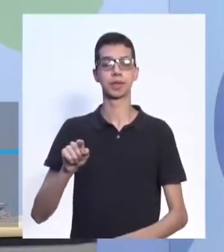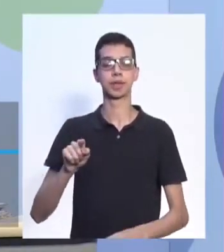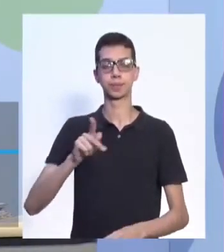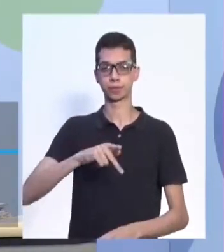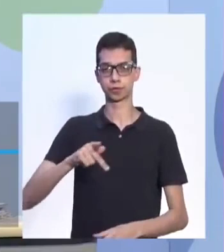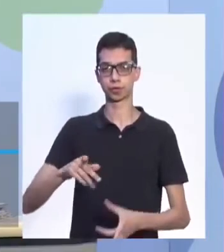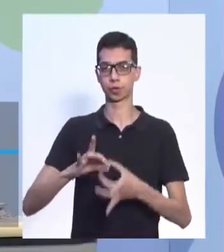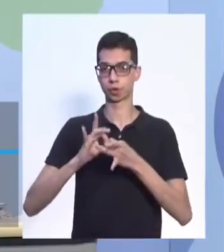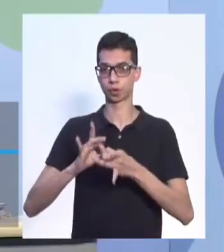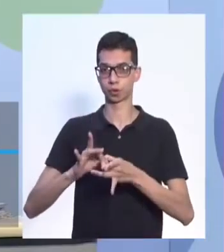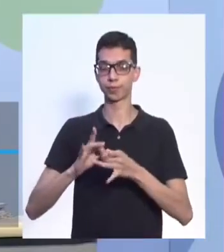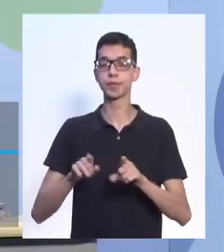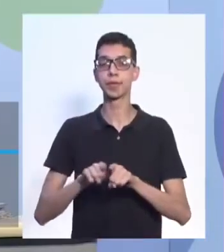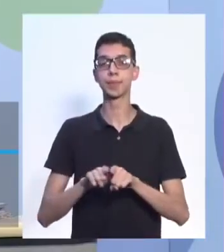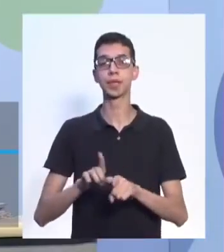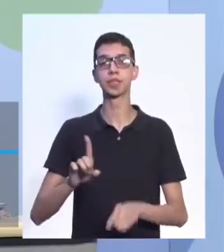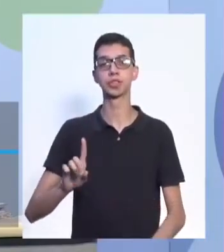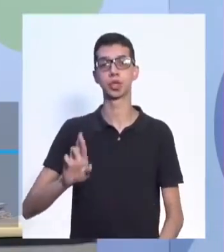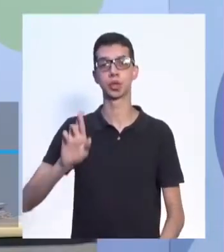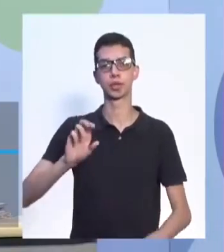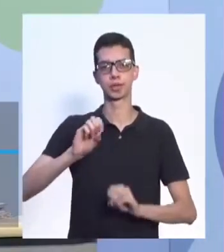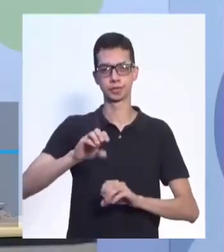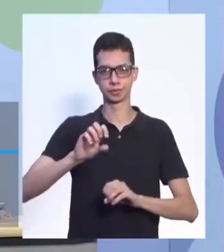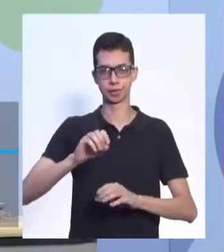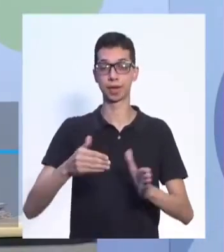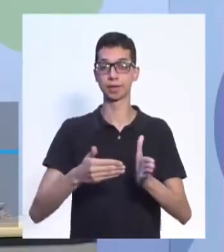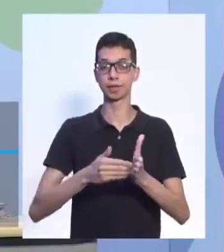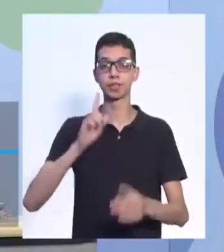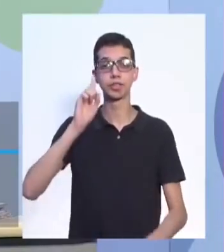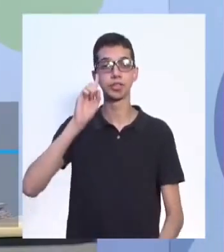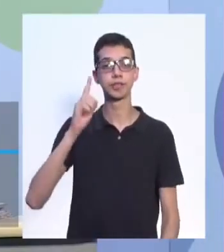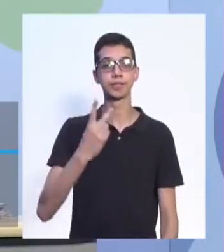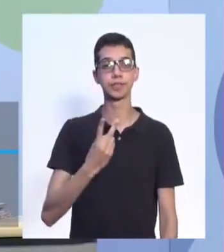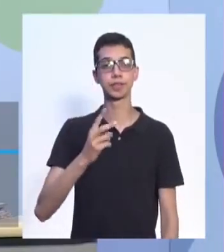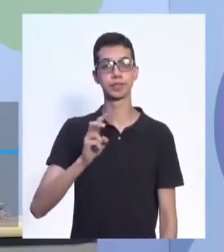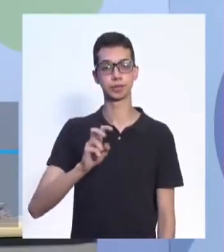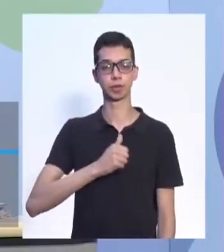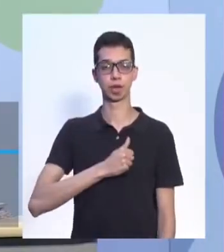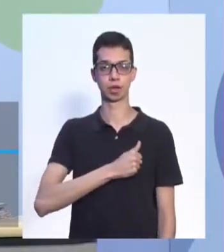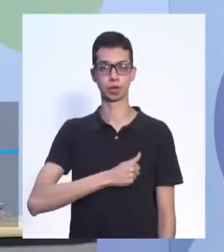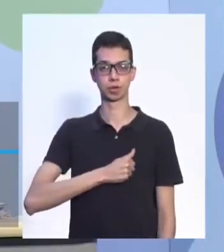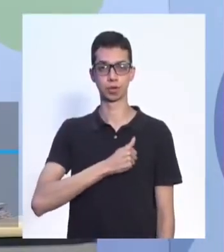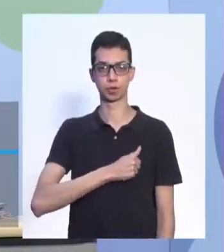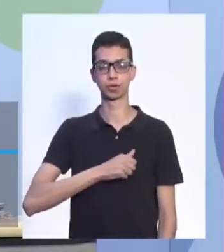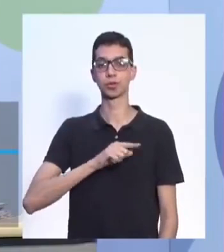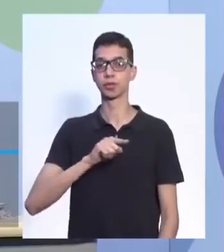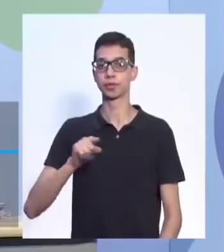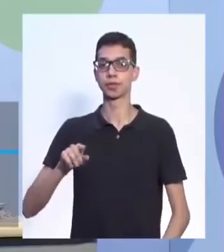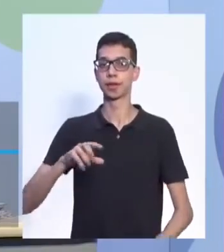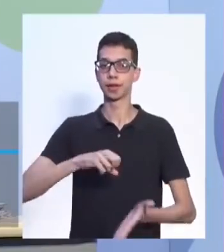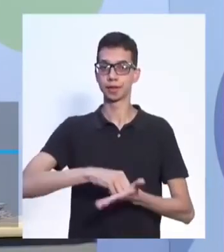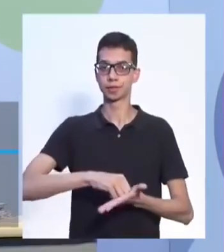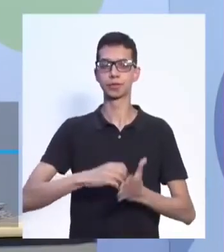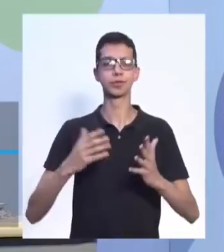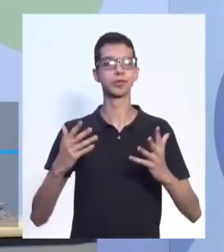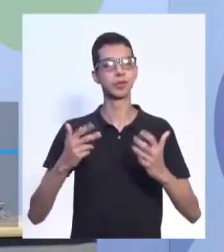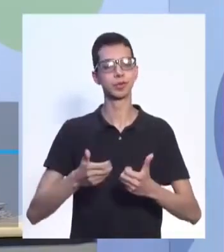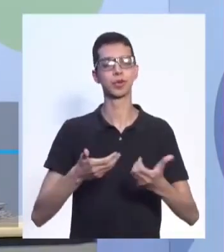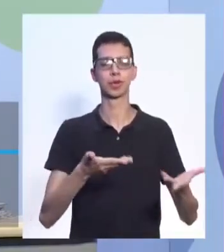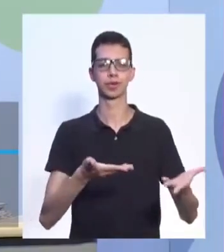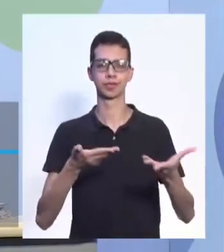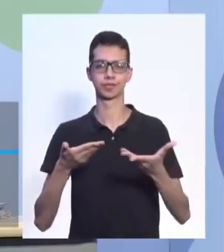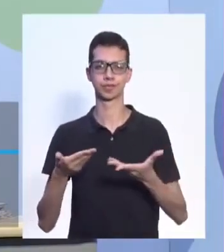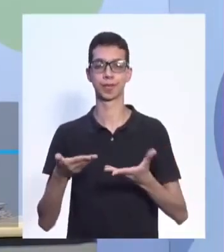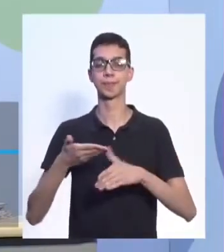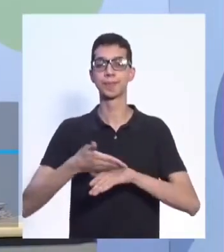vocês. Então, vocês têm até o dia 25 de agosto para fazer essa inscrição e estão todos muito convidados a participarem dessa